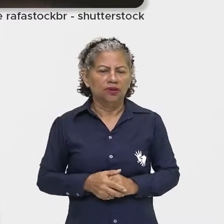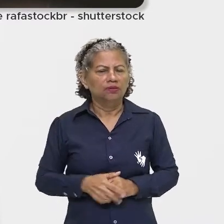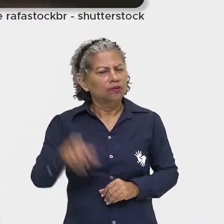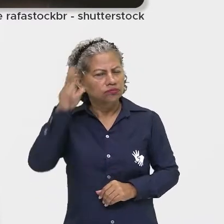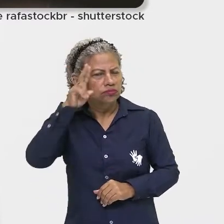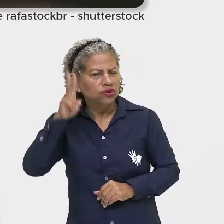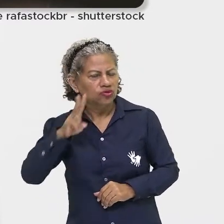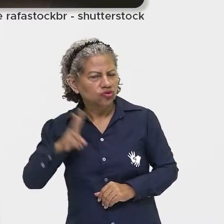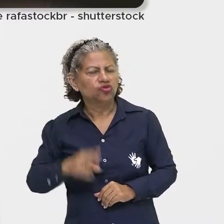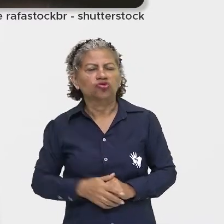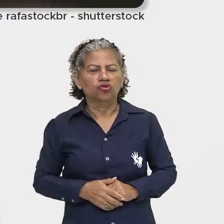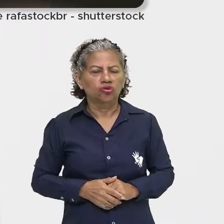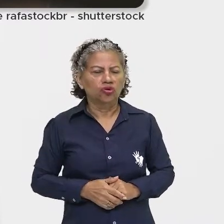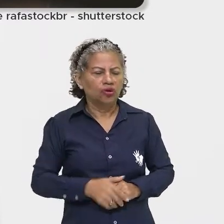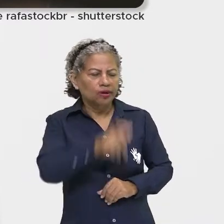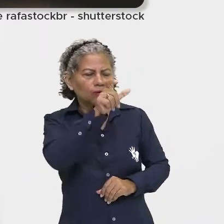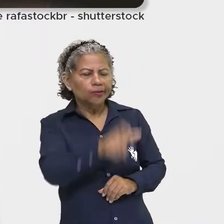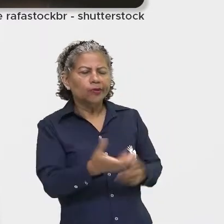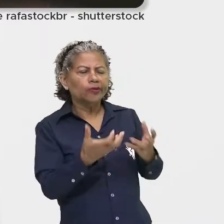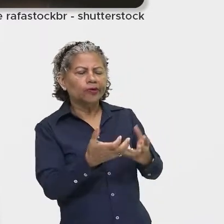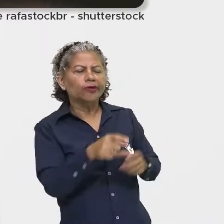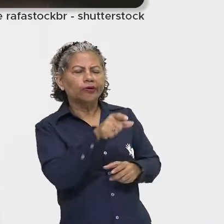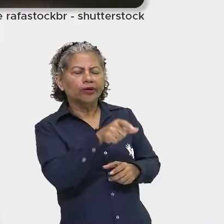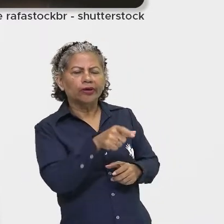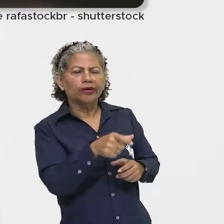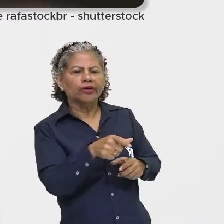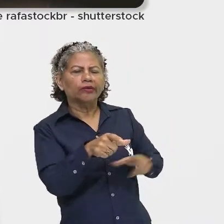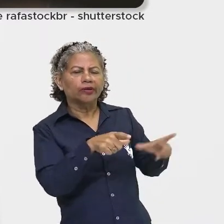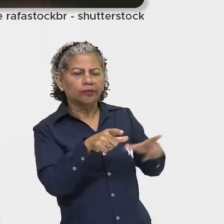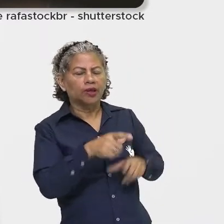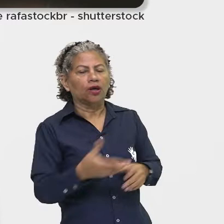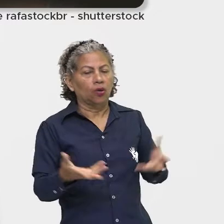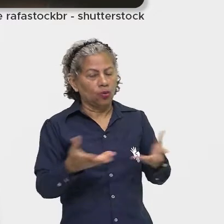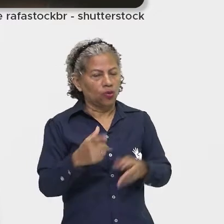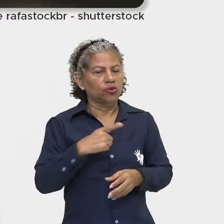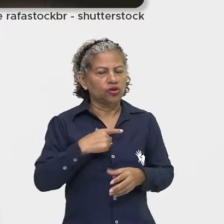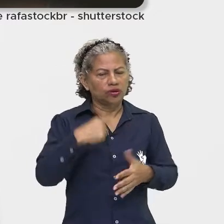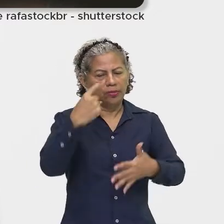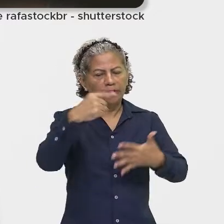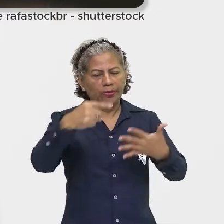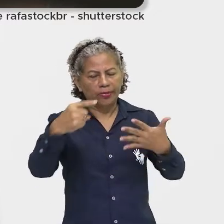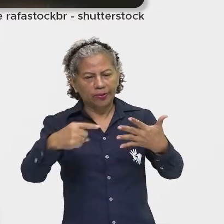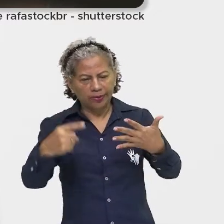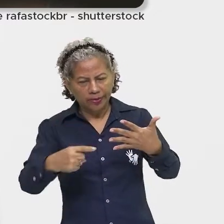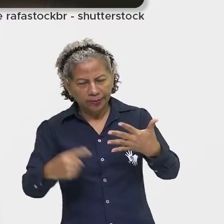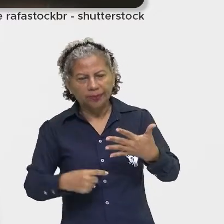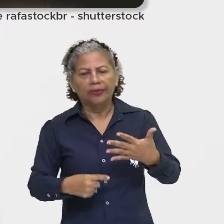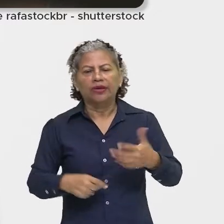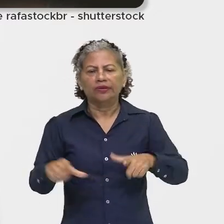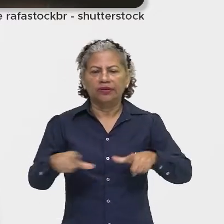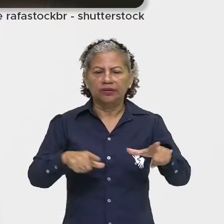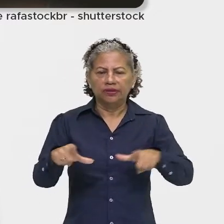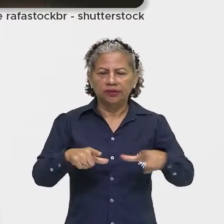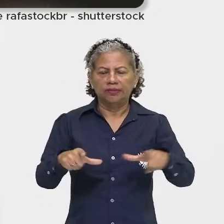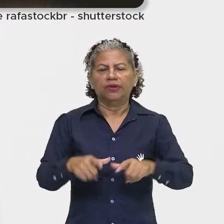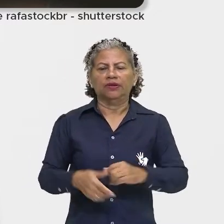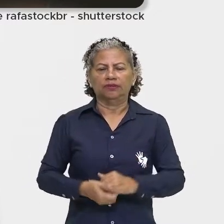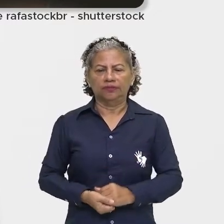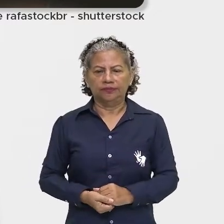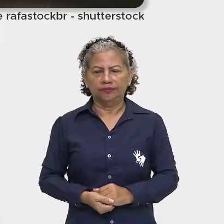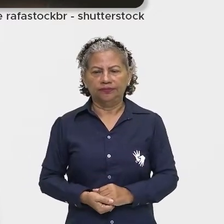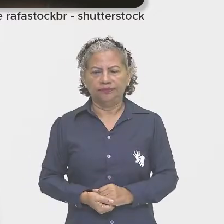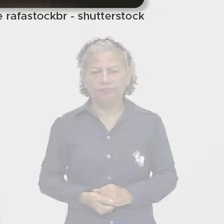seus candidatos. E hoje em dia, existem muitas ferramentas que os recursos humanos podem utilizar para ficar por dentro